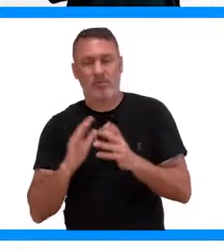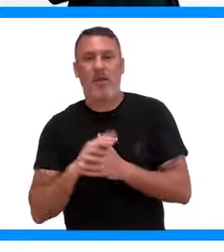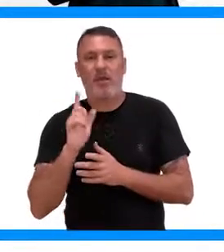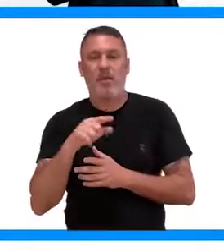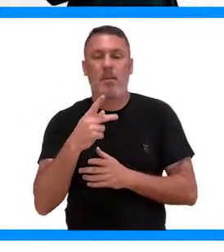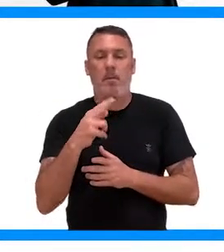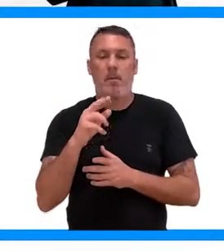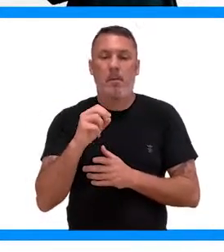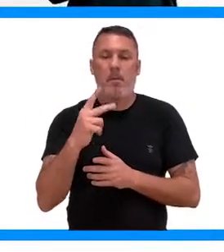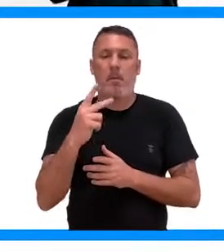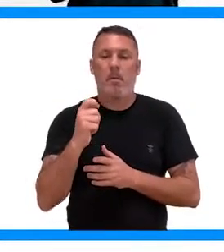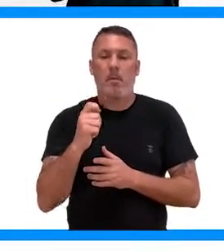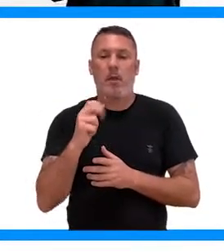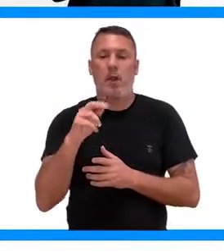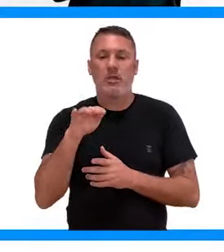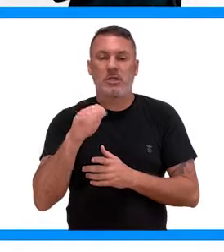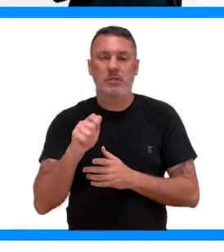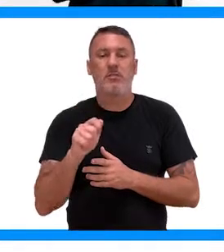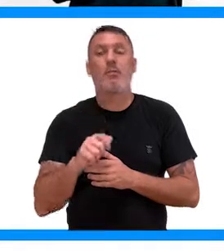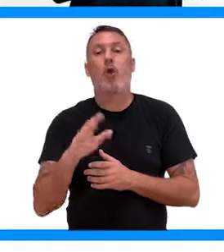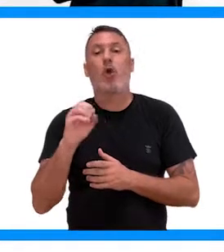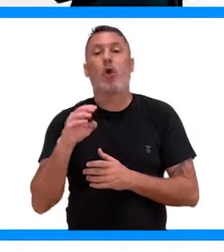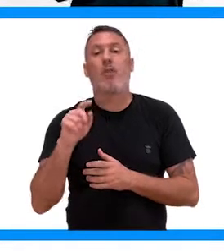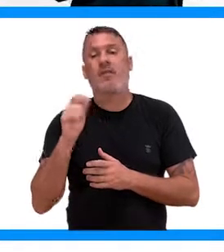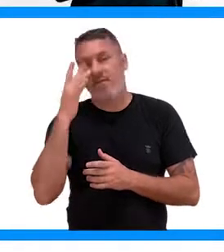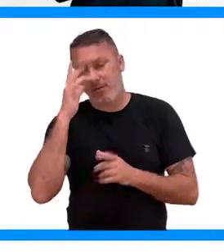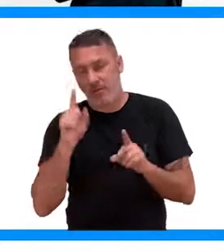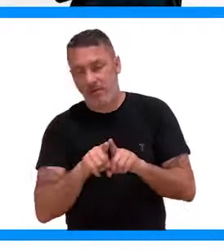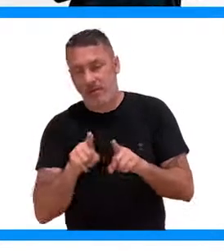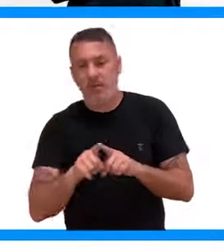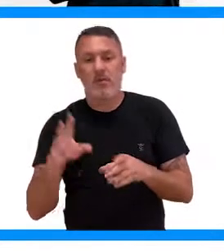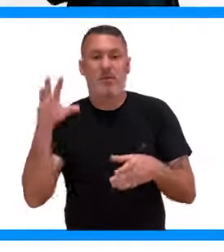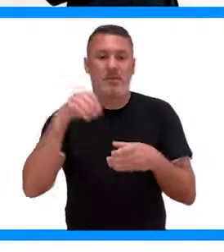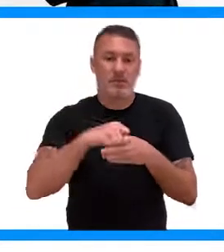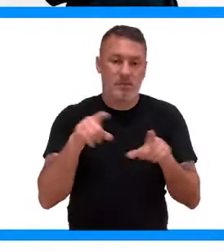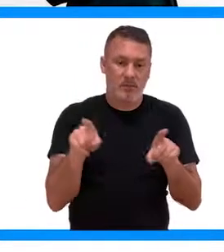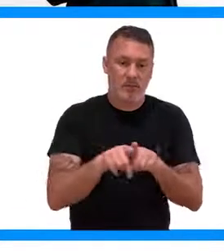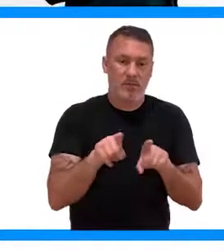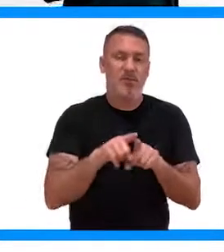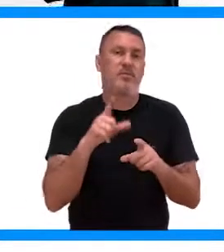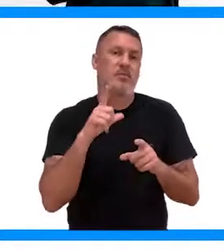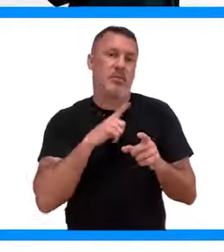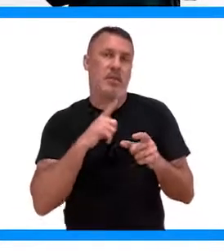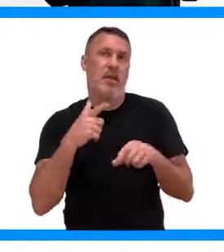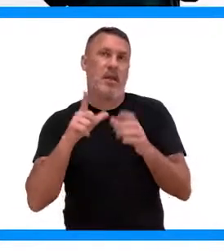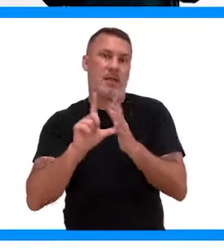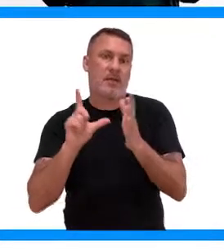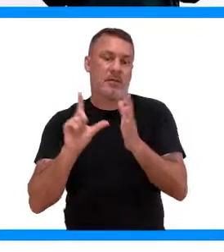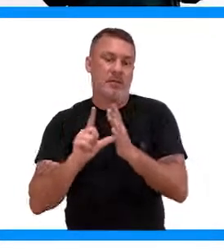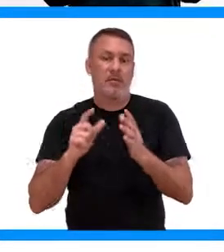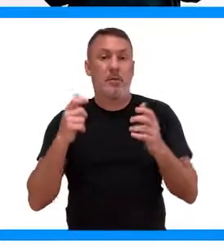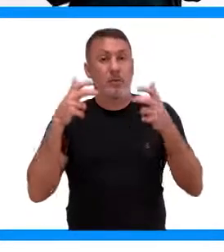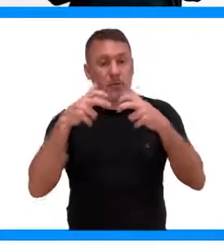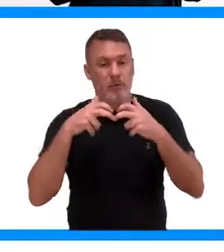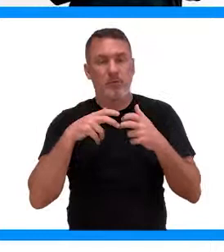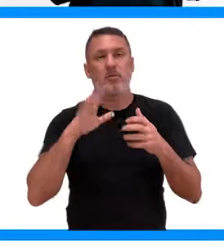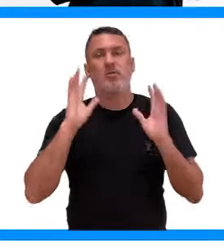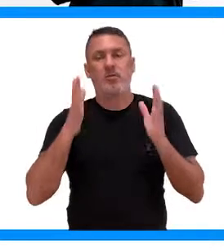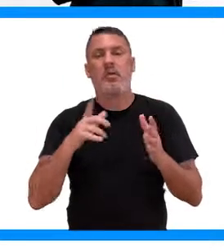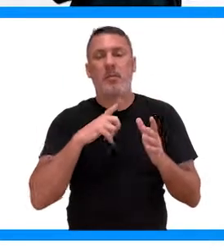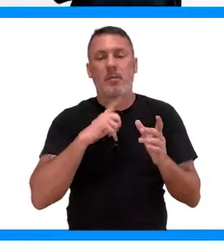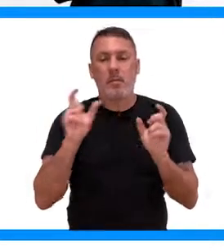levava acento, porque é uma proparoxítona. Cômoda, também. Fácil, apesar de ser uma paroxítona, também já levava acento.